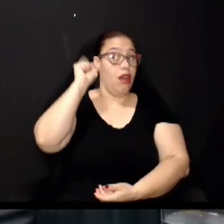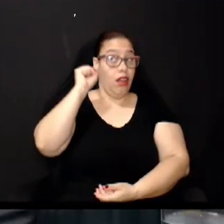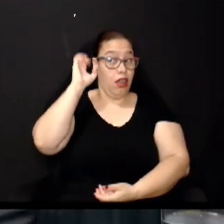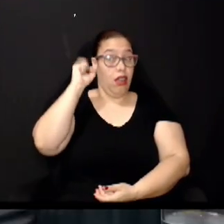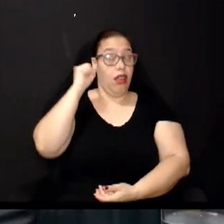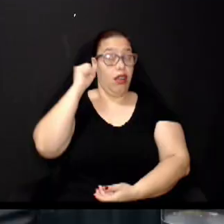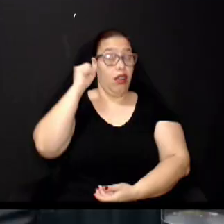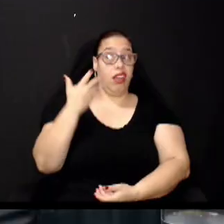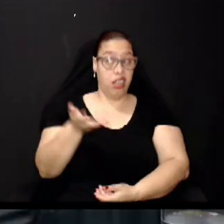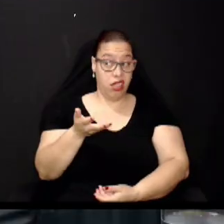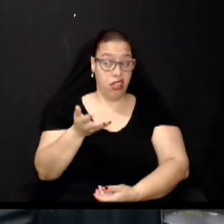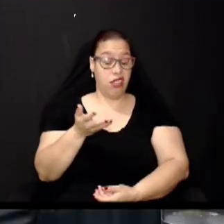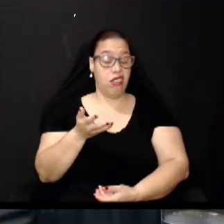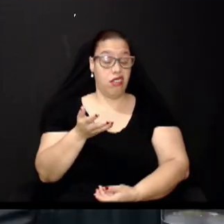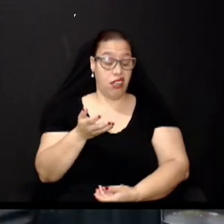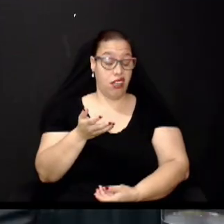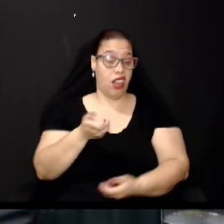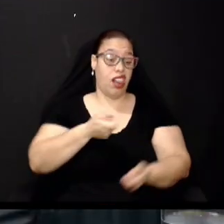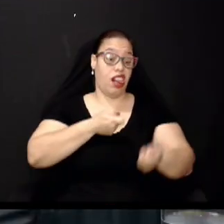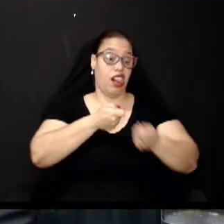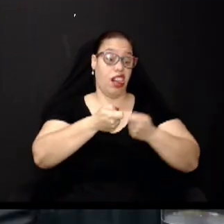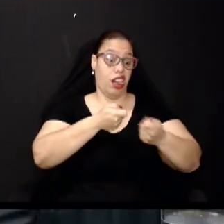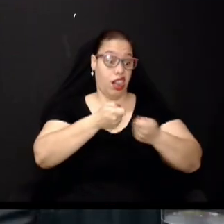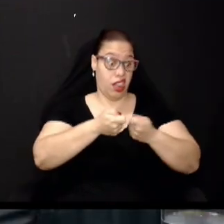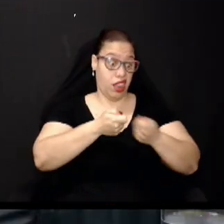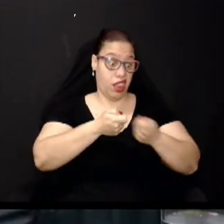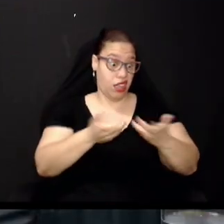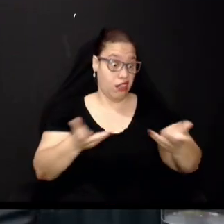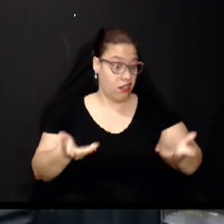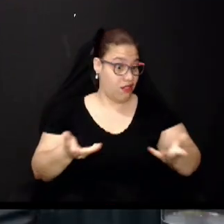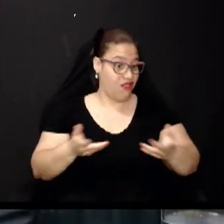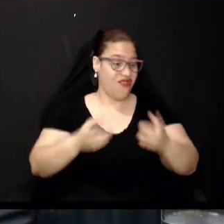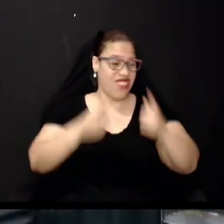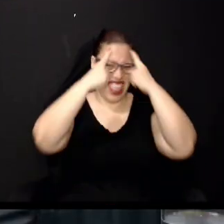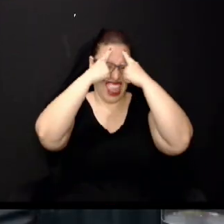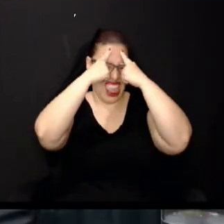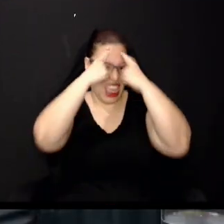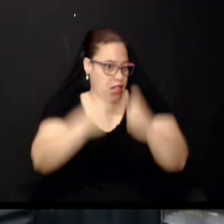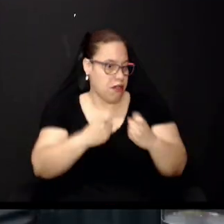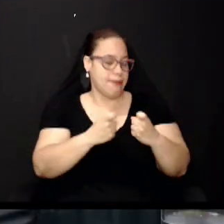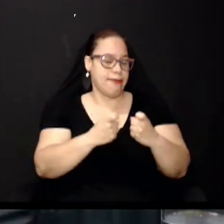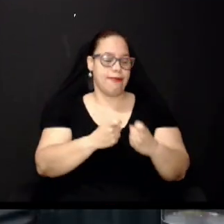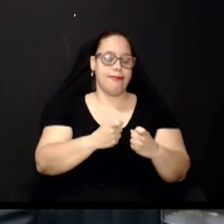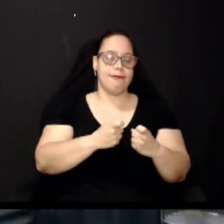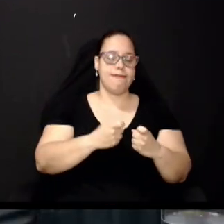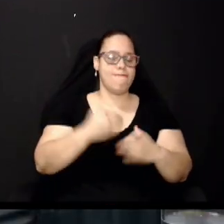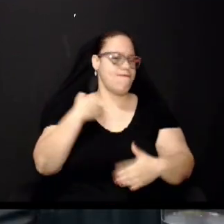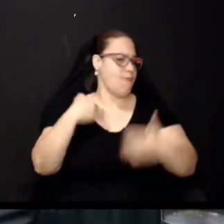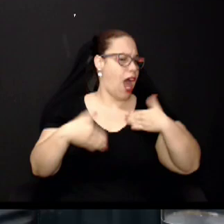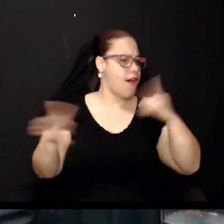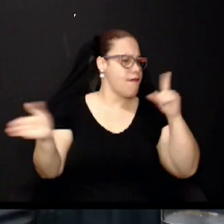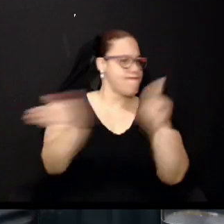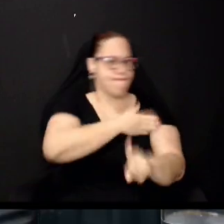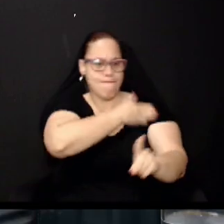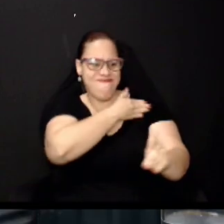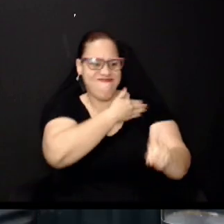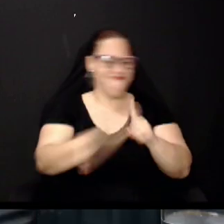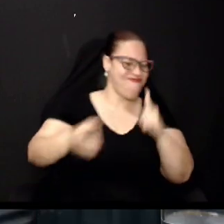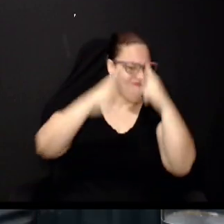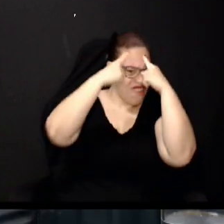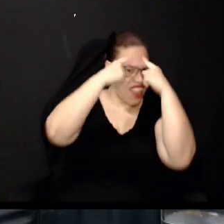existe muita manipulação, existe violência, às vezes, física, psicológica,